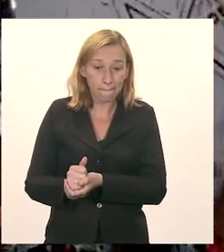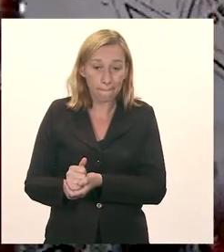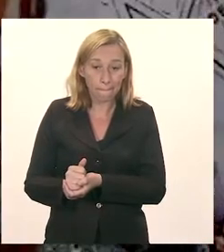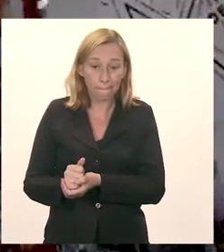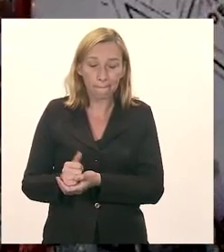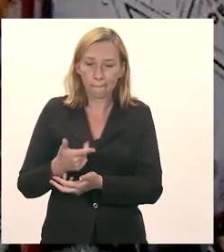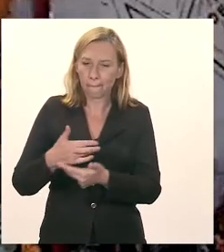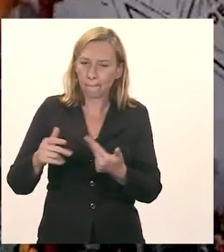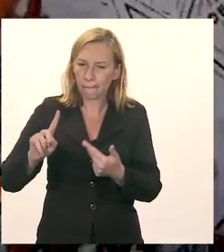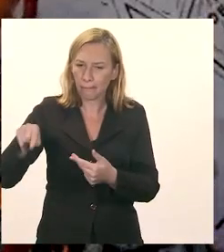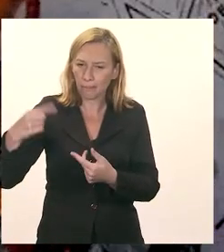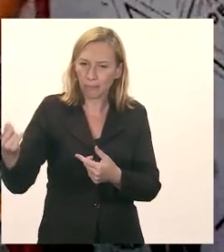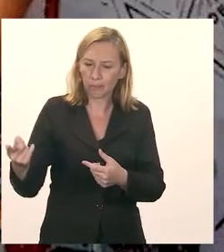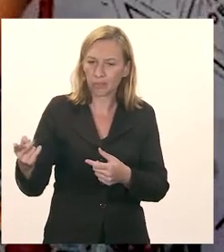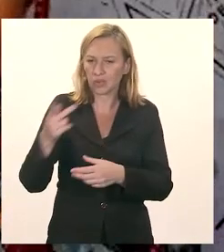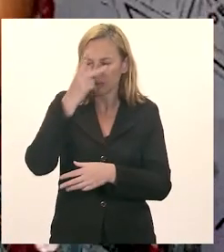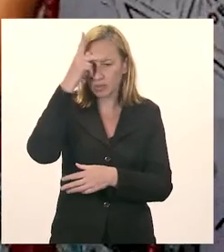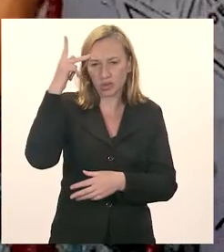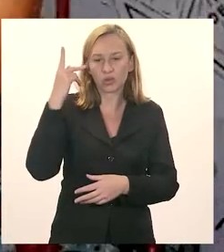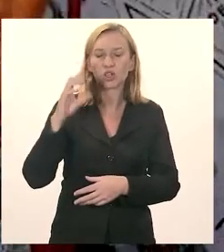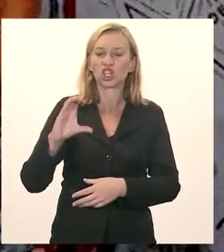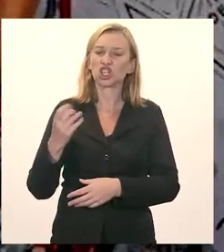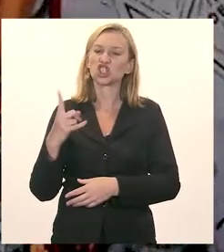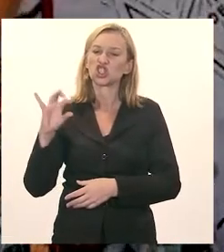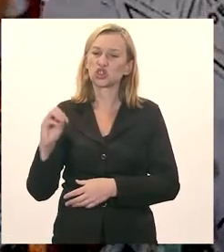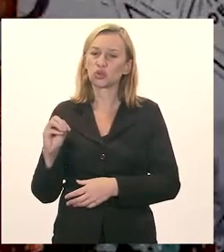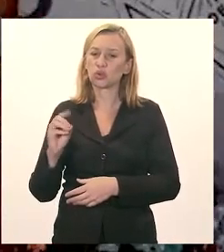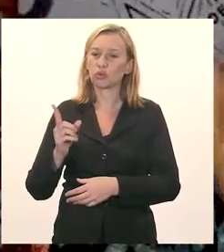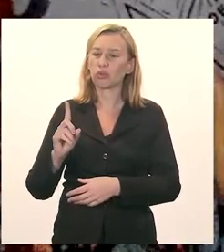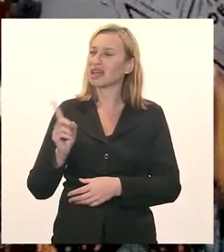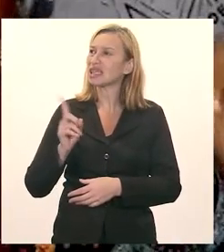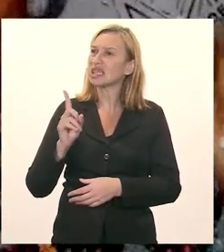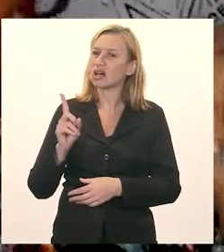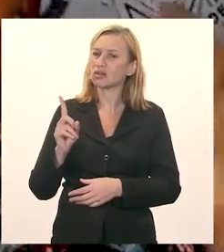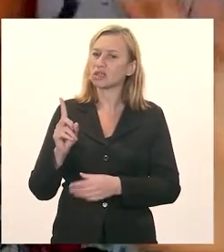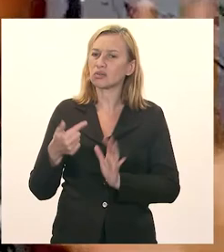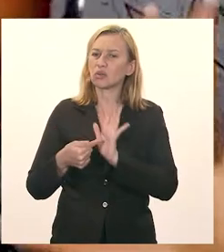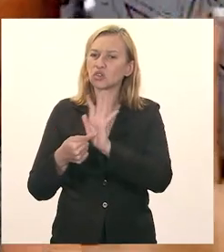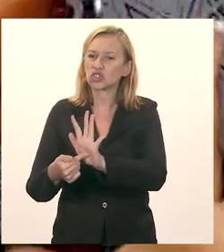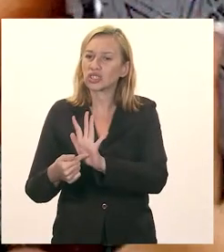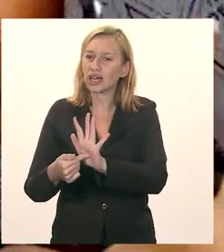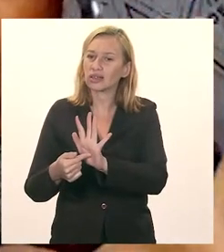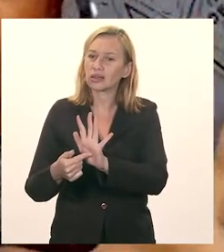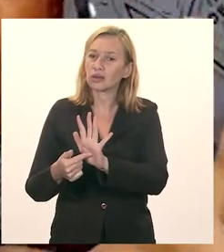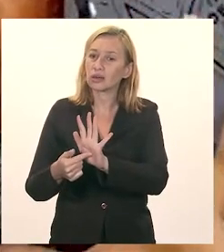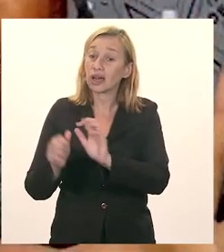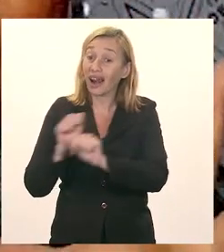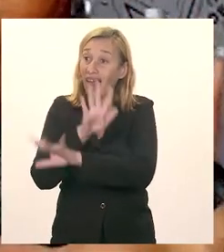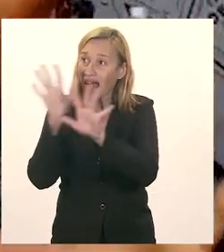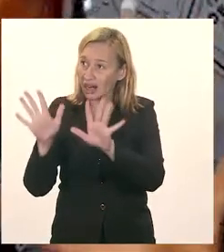pelo Nação Zumbi com o Chico Science, mas não tinha ficado tão explícito